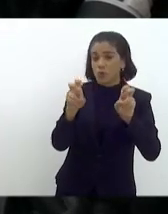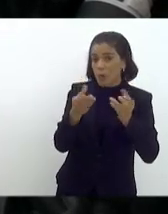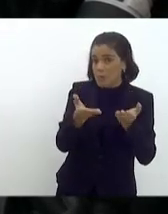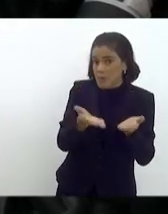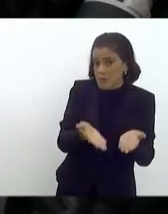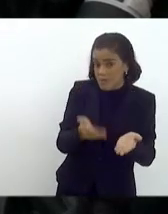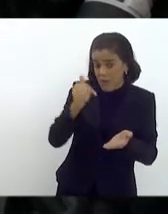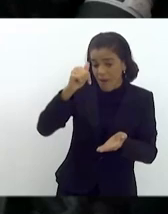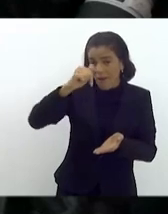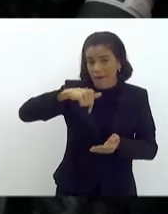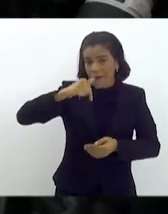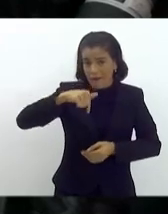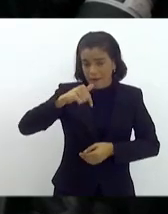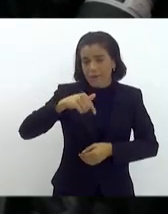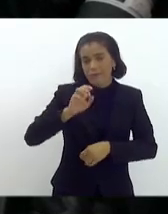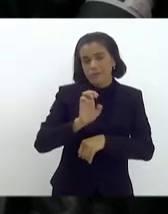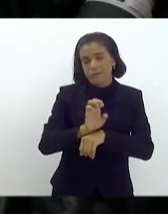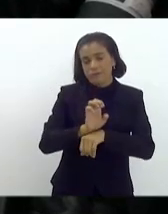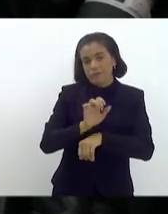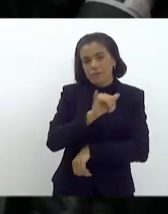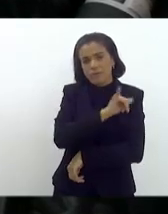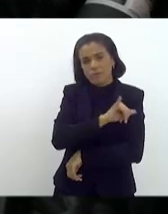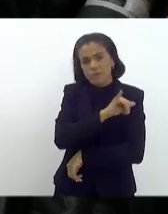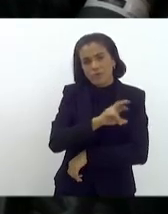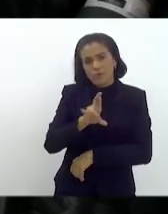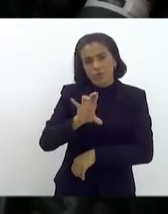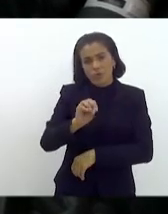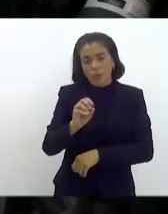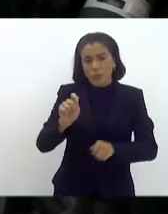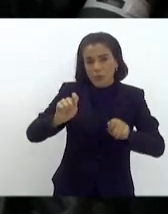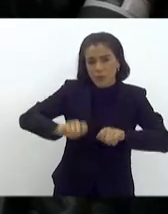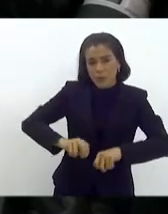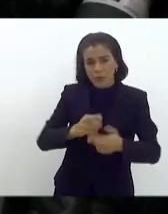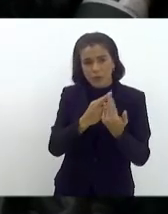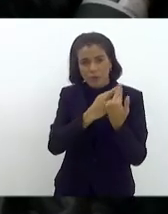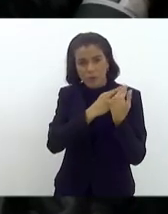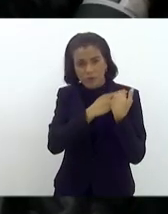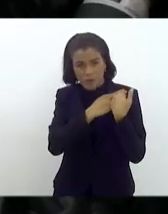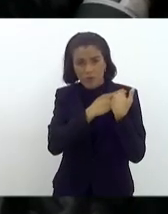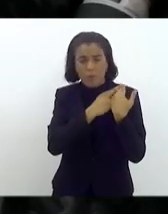aqui no nosso Estado do Rio de Janeiro de competência